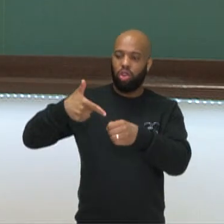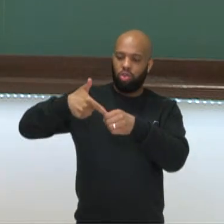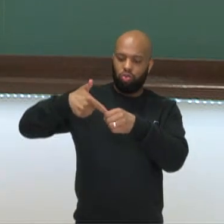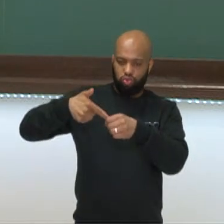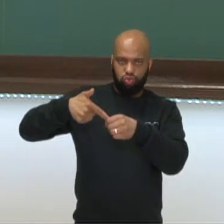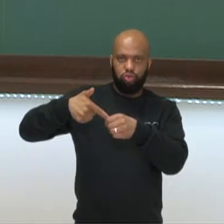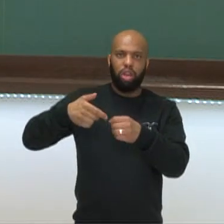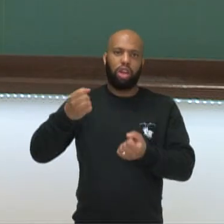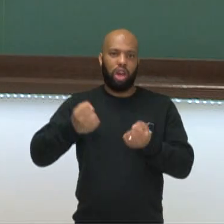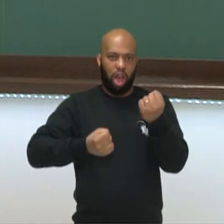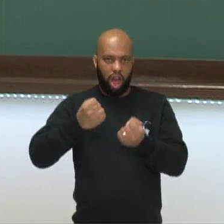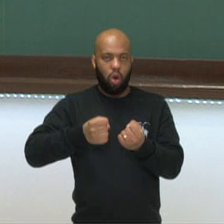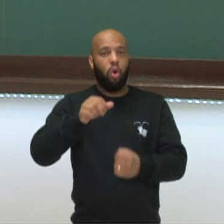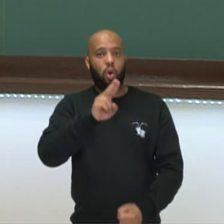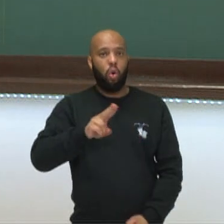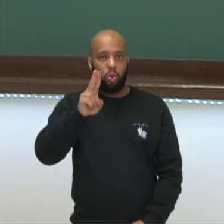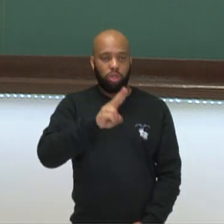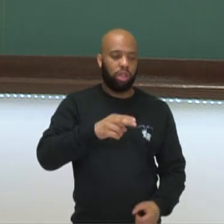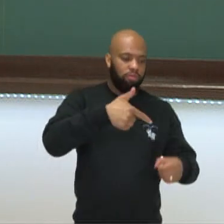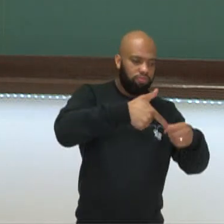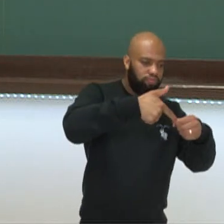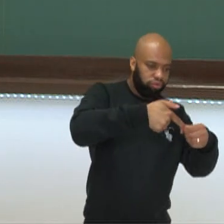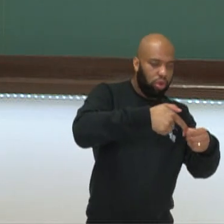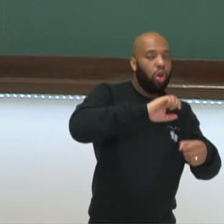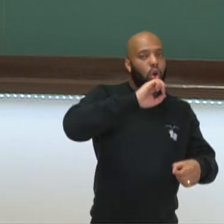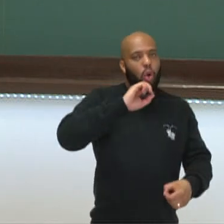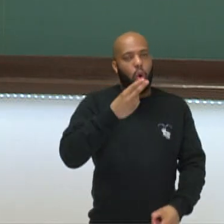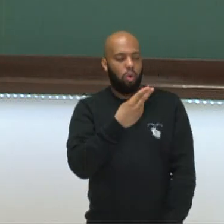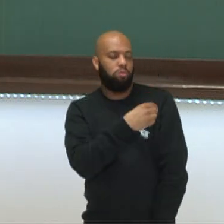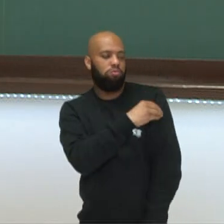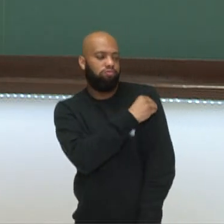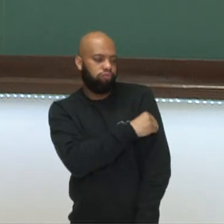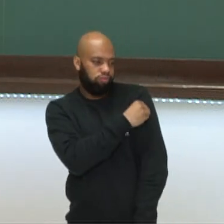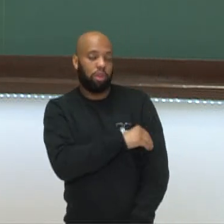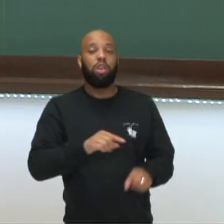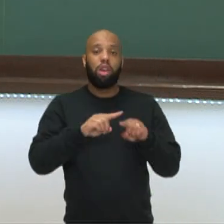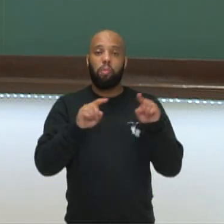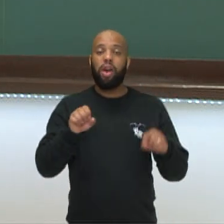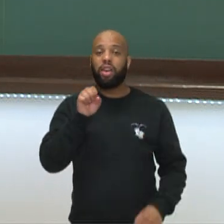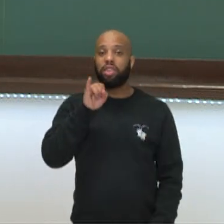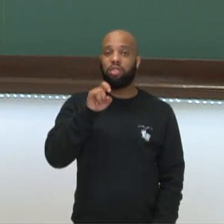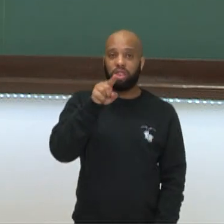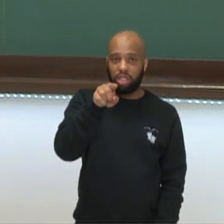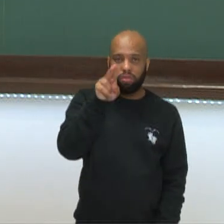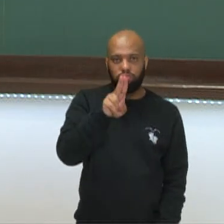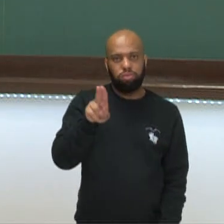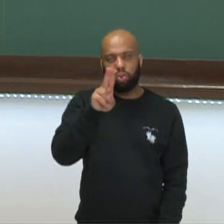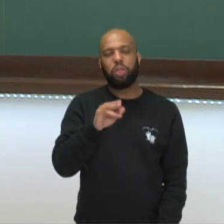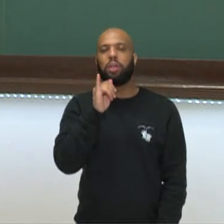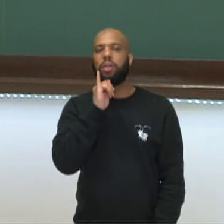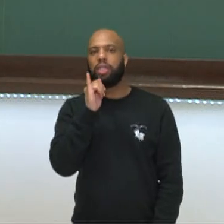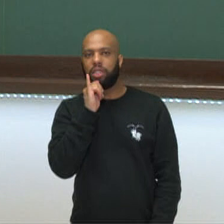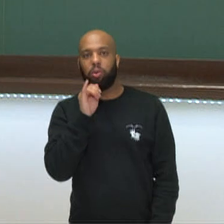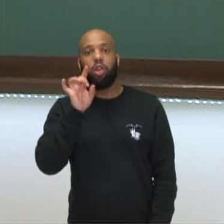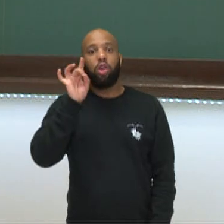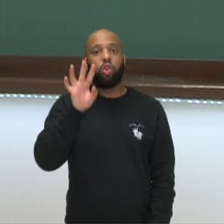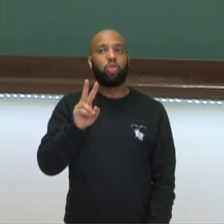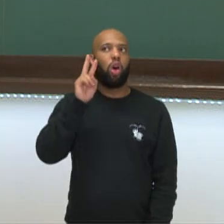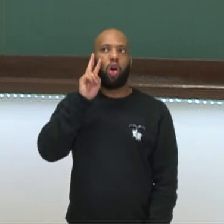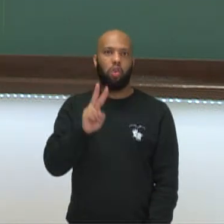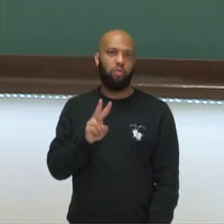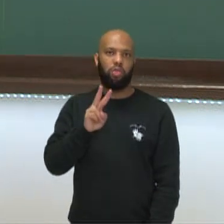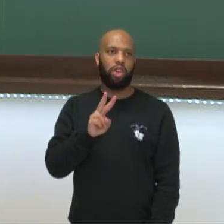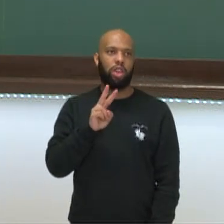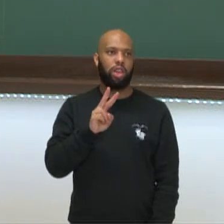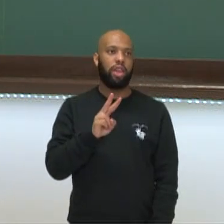um automóvel com gasolina ou com etanol. Agora, se nós levarmos em consideração apenas o